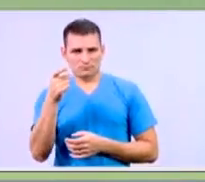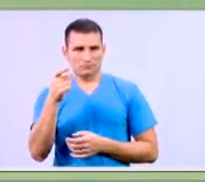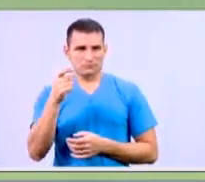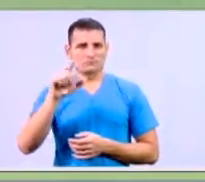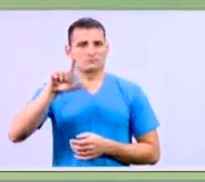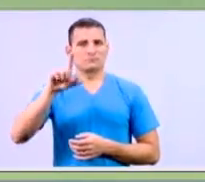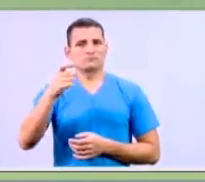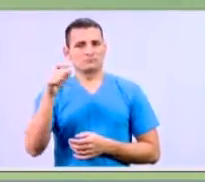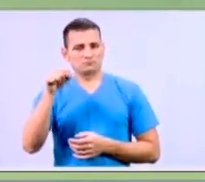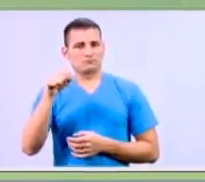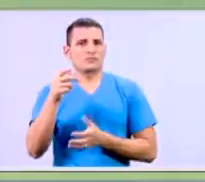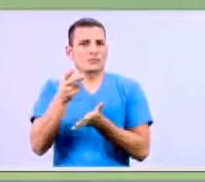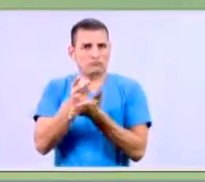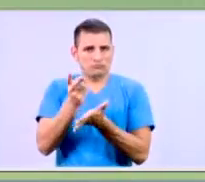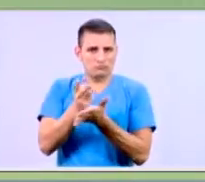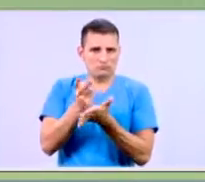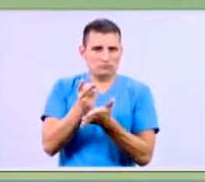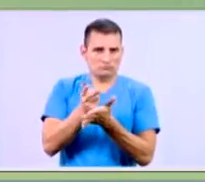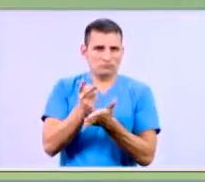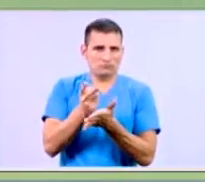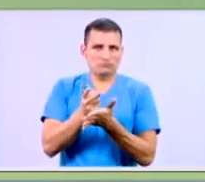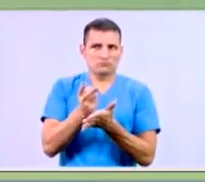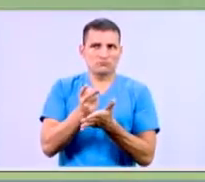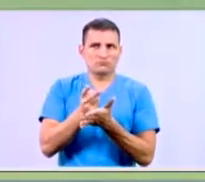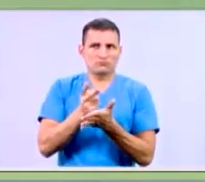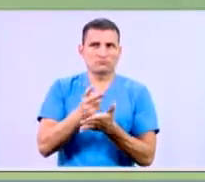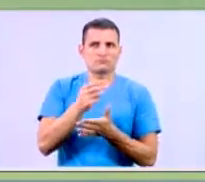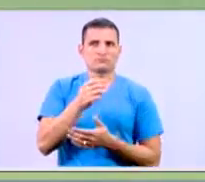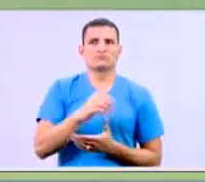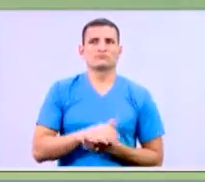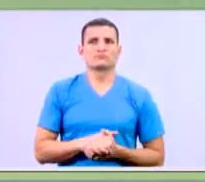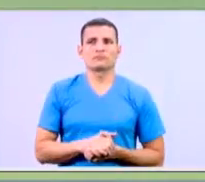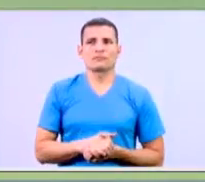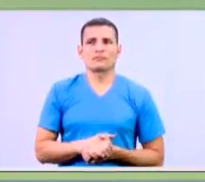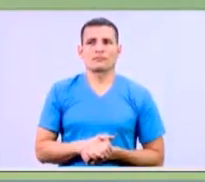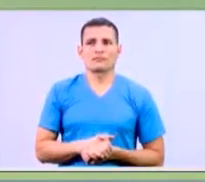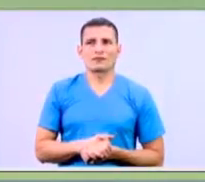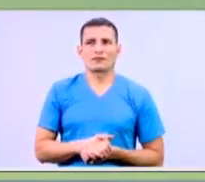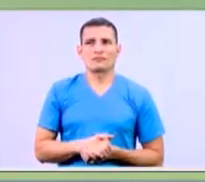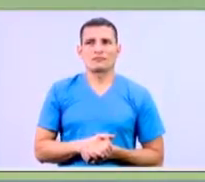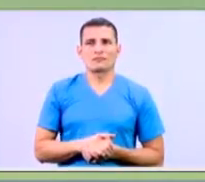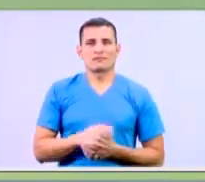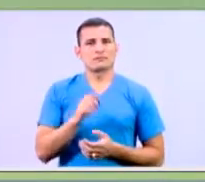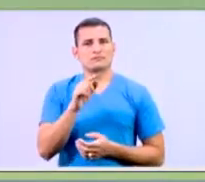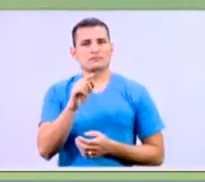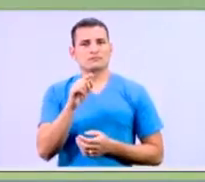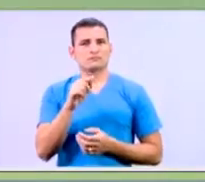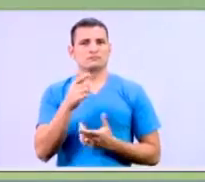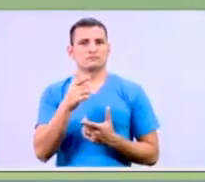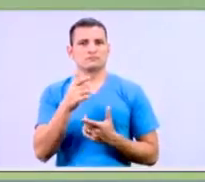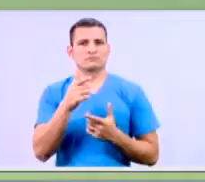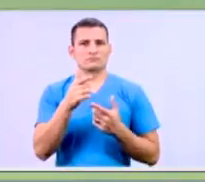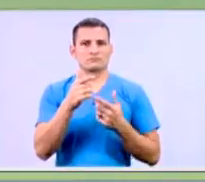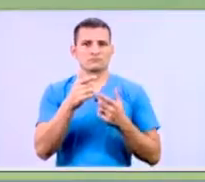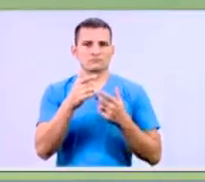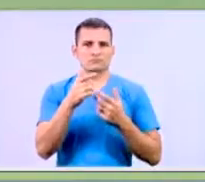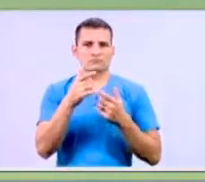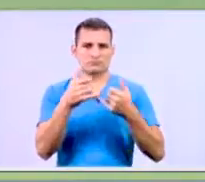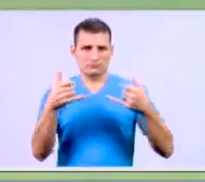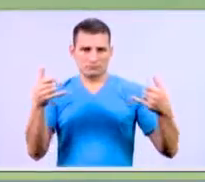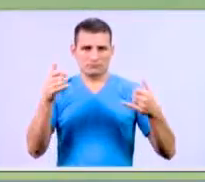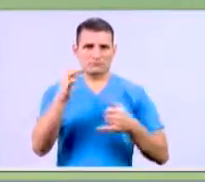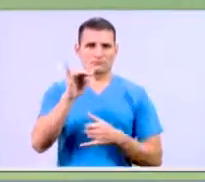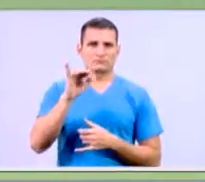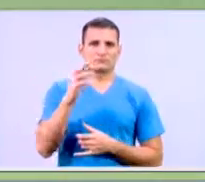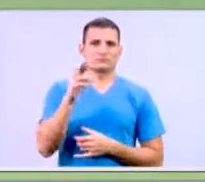mantém a mesma taxa de transmissão, reparem que não mudou, né, aqui, só que ele trabalha com fibras monomodo. E